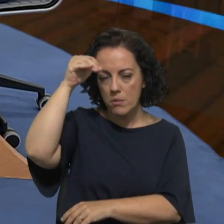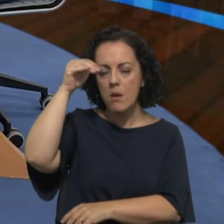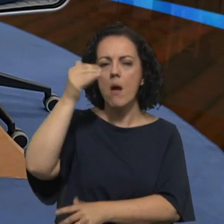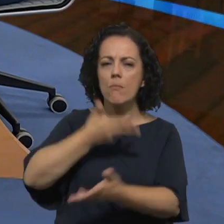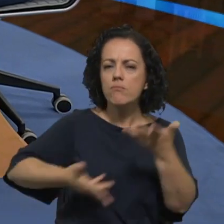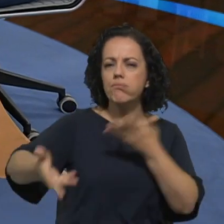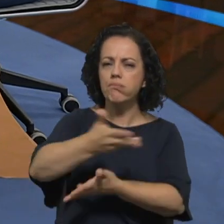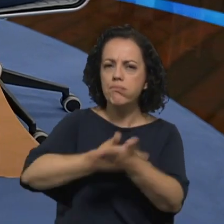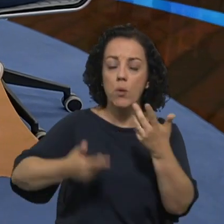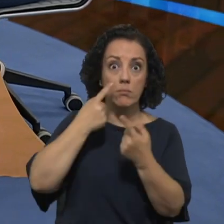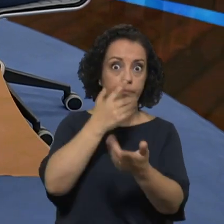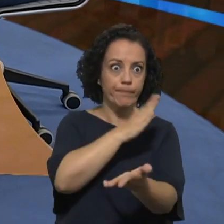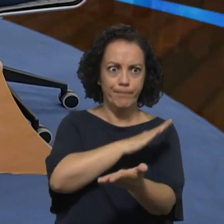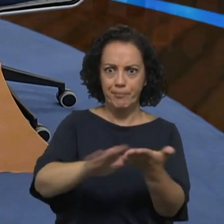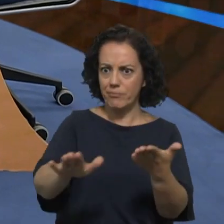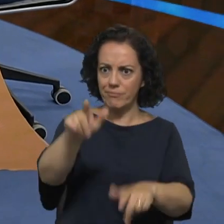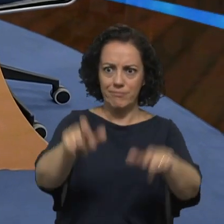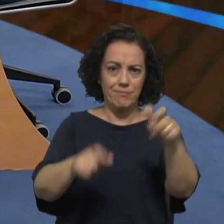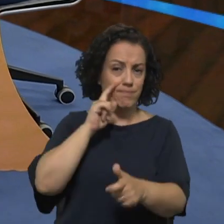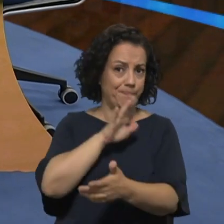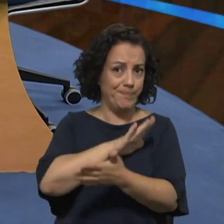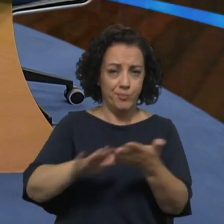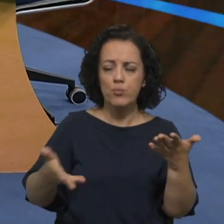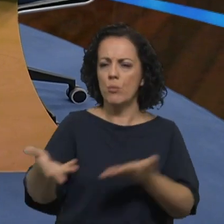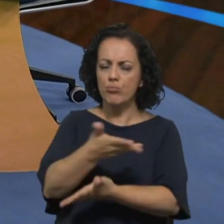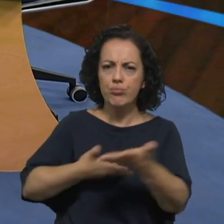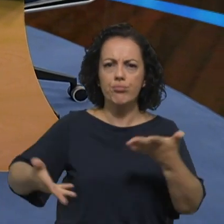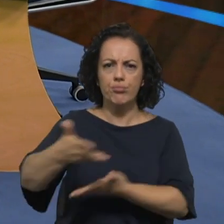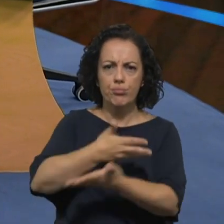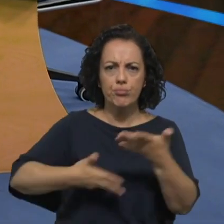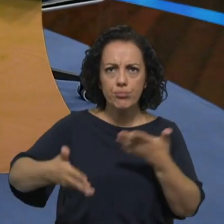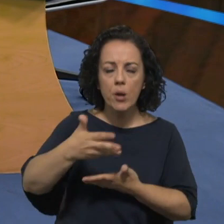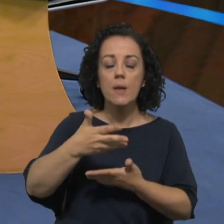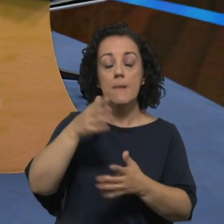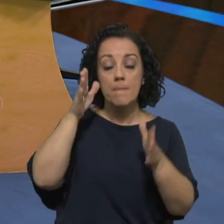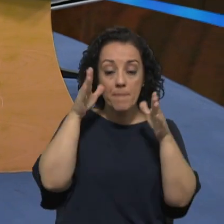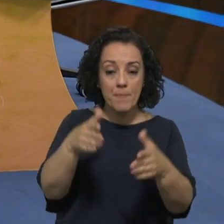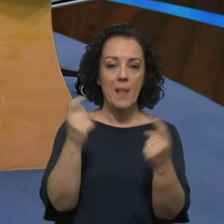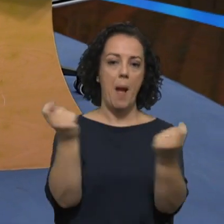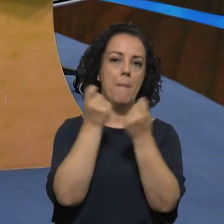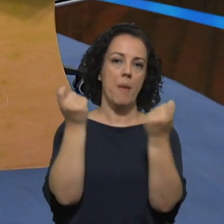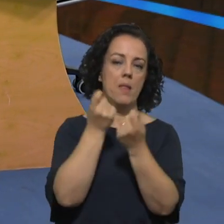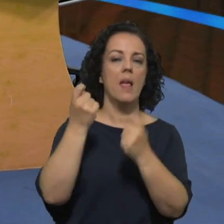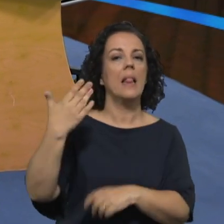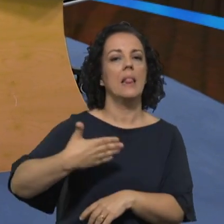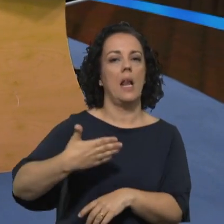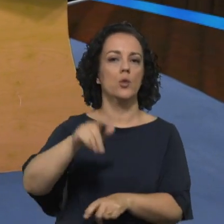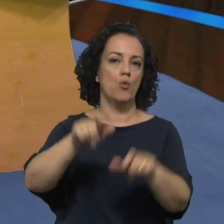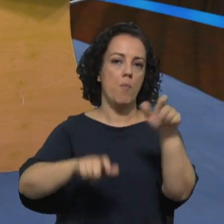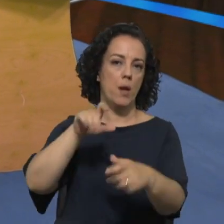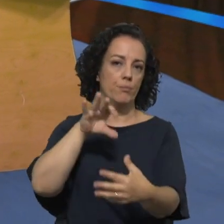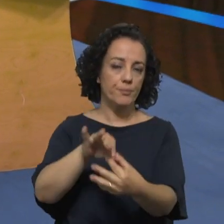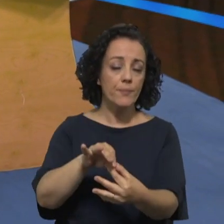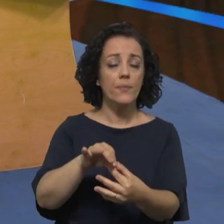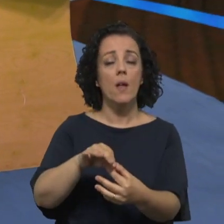em conjunto, não nos conhecíamos de lado nenhum. Trabalhámos nisto, criámos uma campanha sobre direitos humanos e acabámos por focar-nos